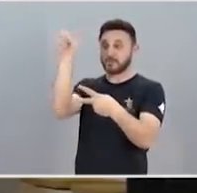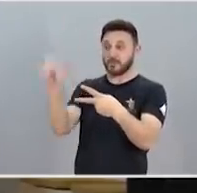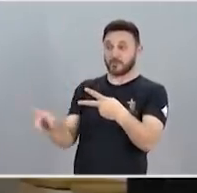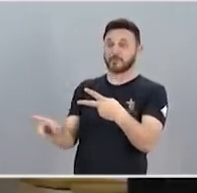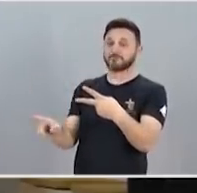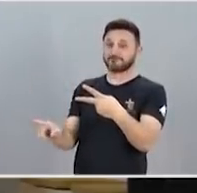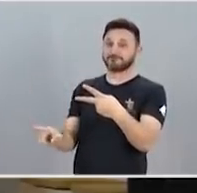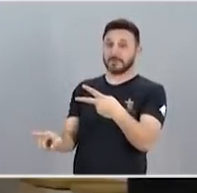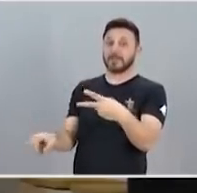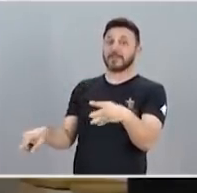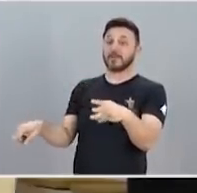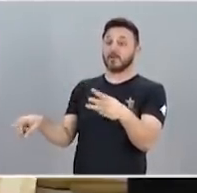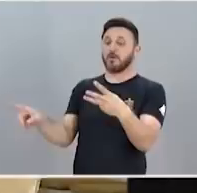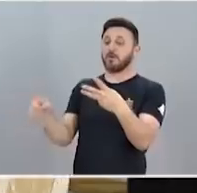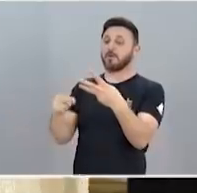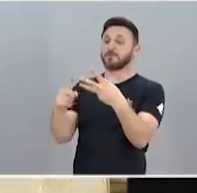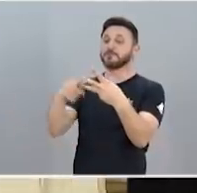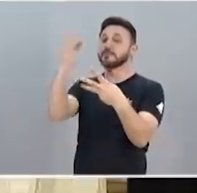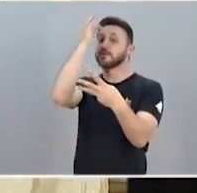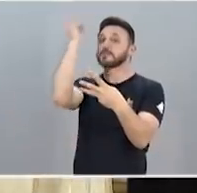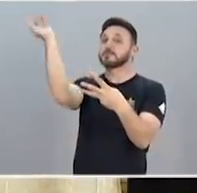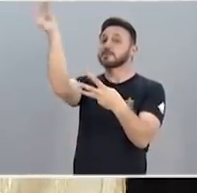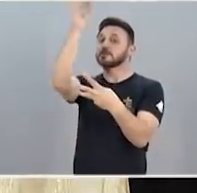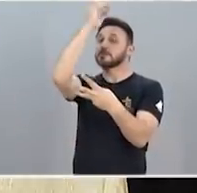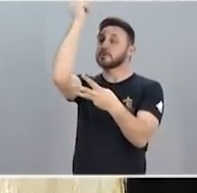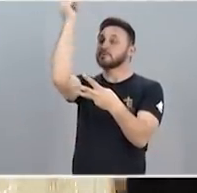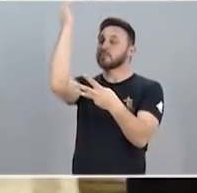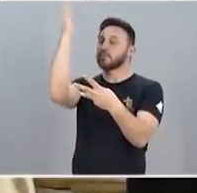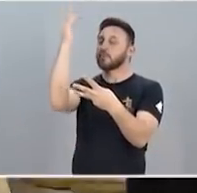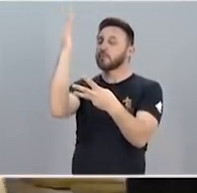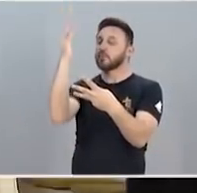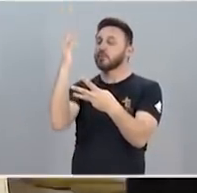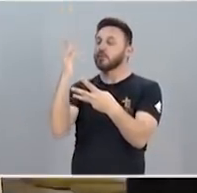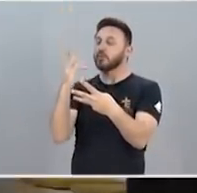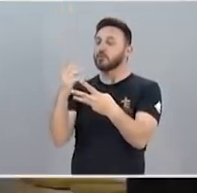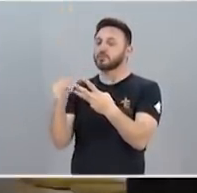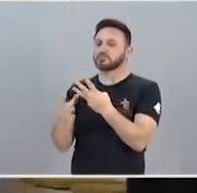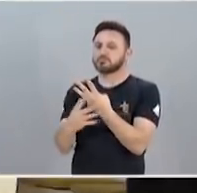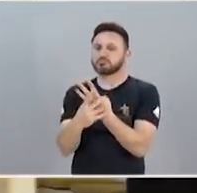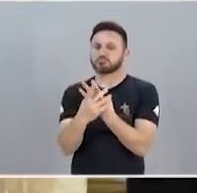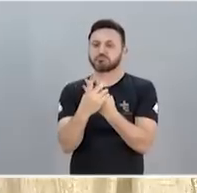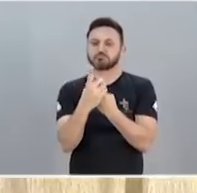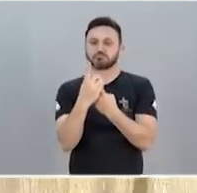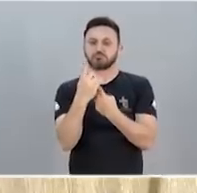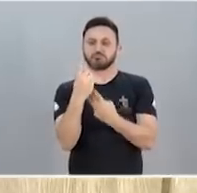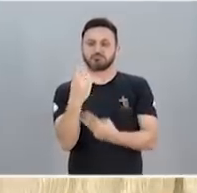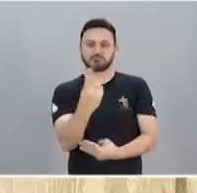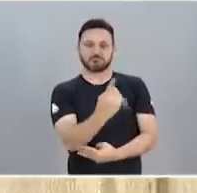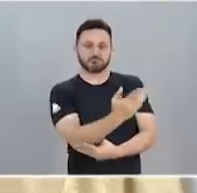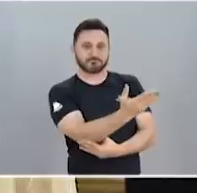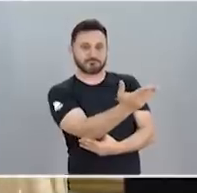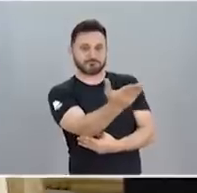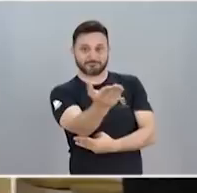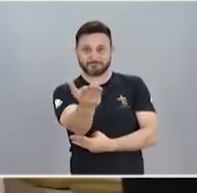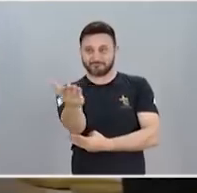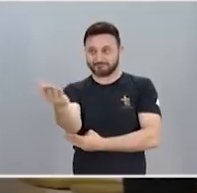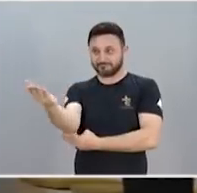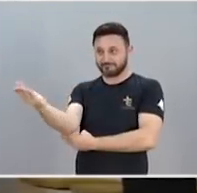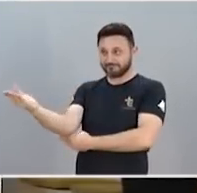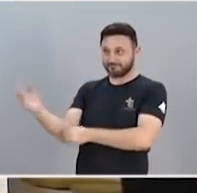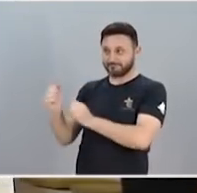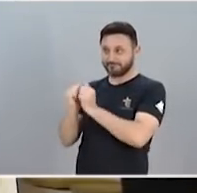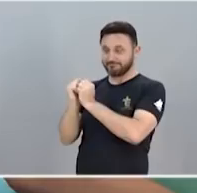Santíssima Trindade, no Espírito Santo, a terceira pessoa da Santíssima Trindade, esteja com